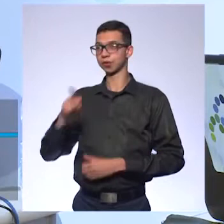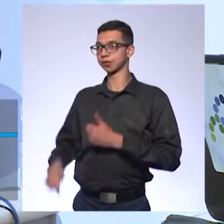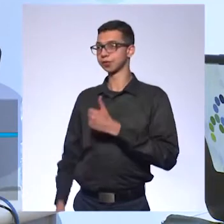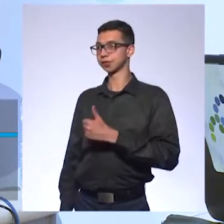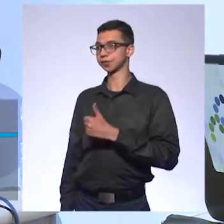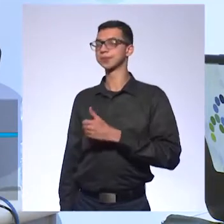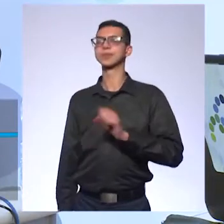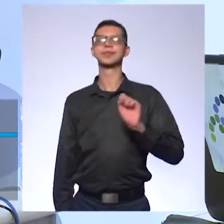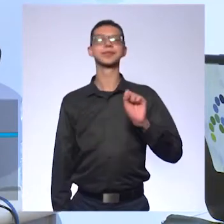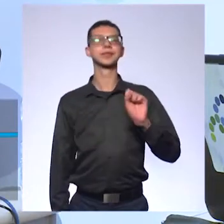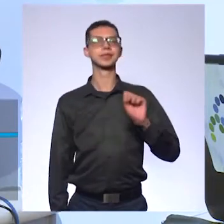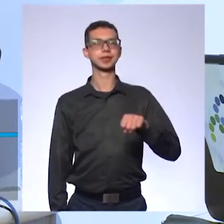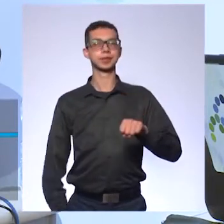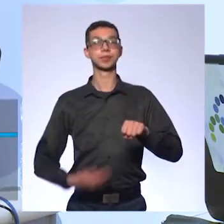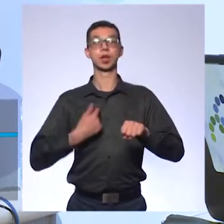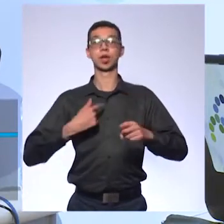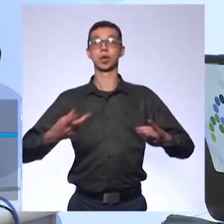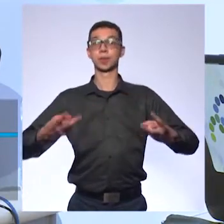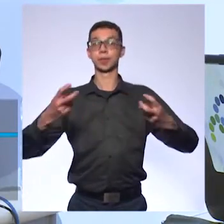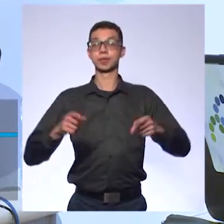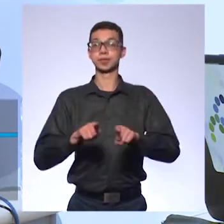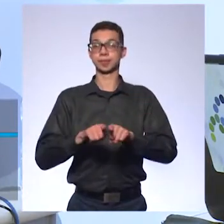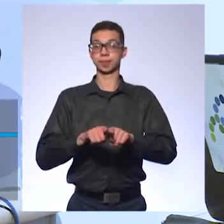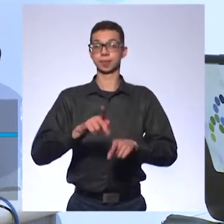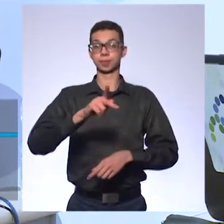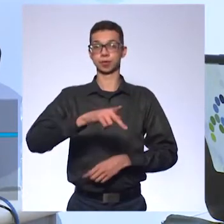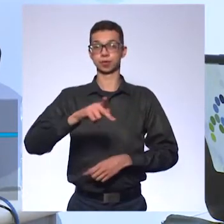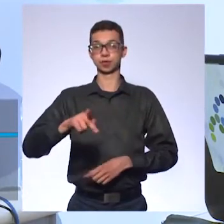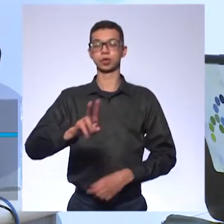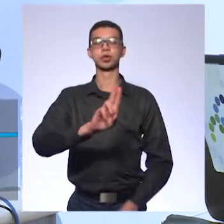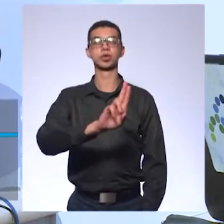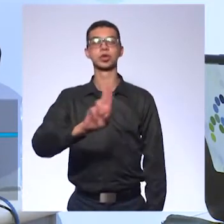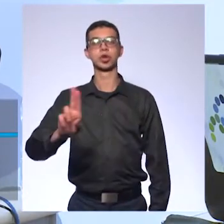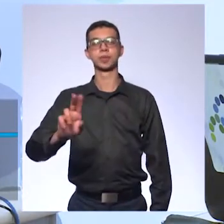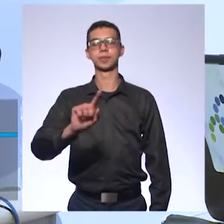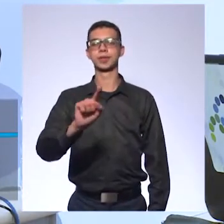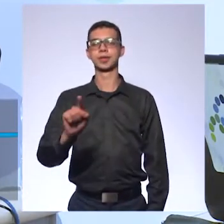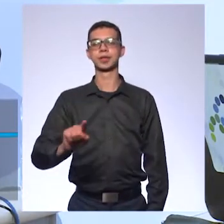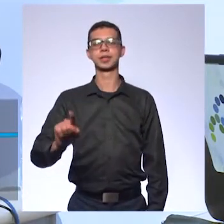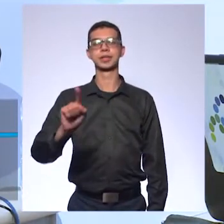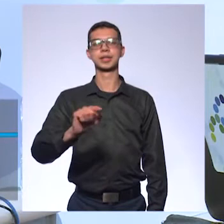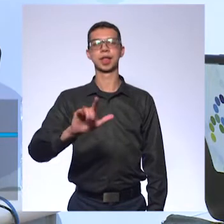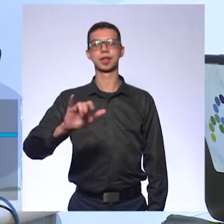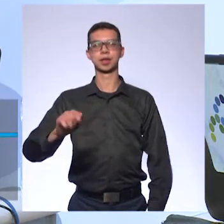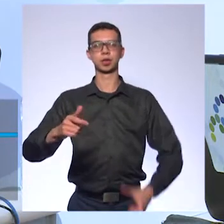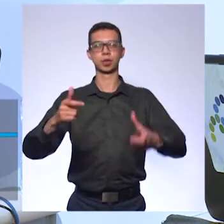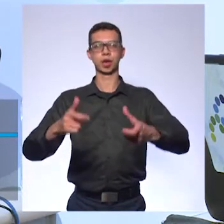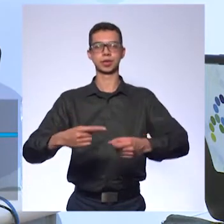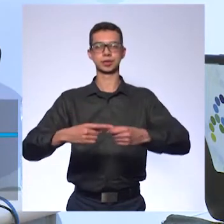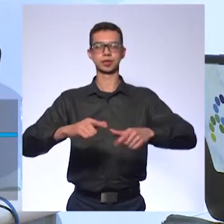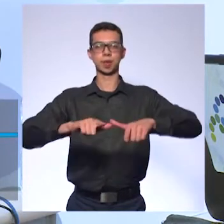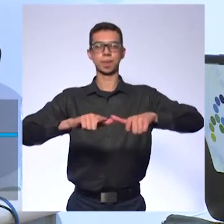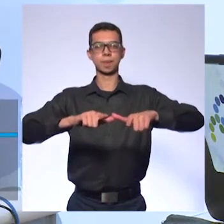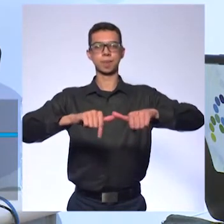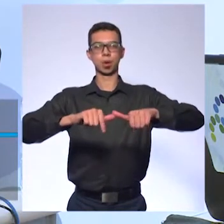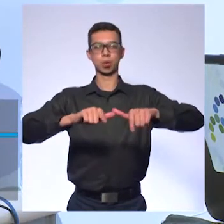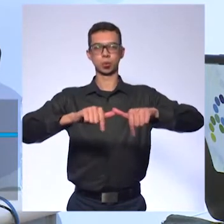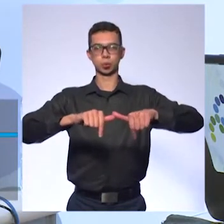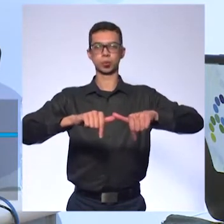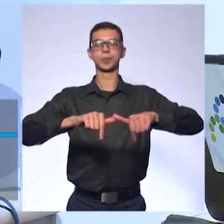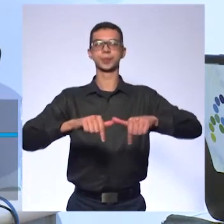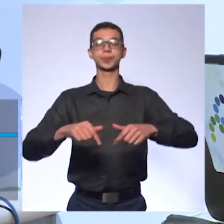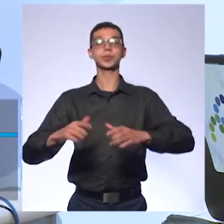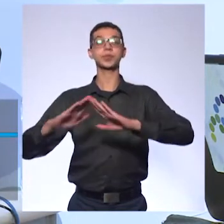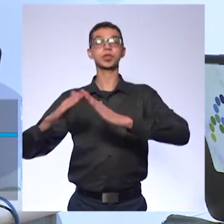mesmo. E, professora Milene, eu estou vendo aqui, professora Zélia de Bauru, da Escola Francisco Alves